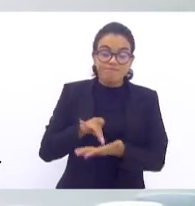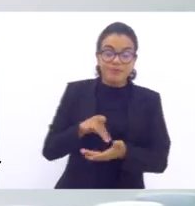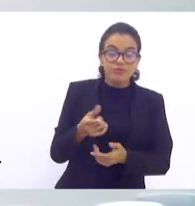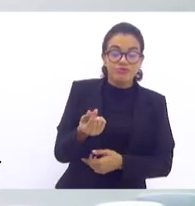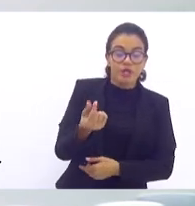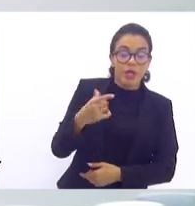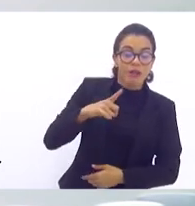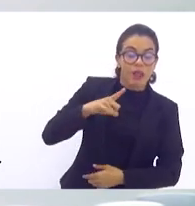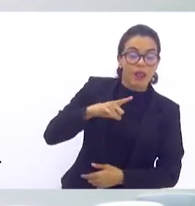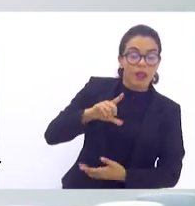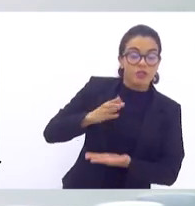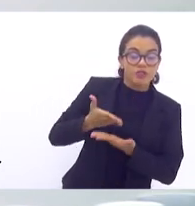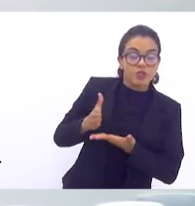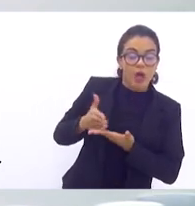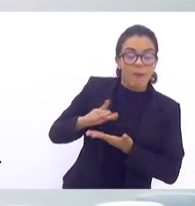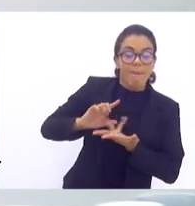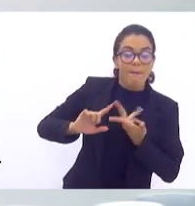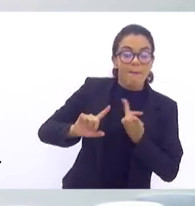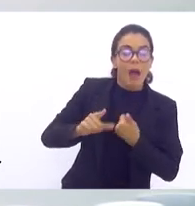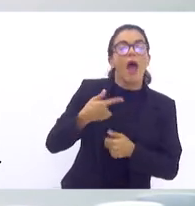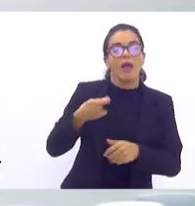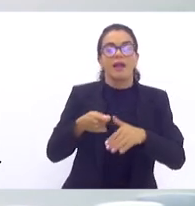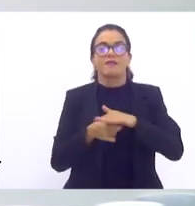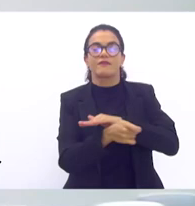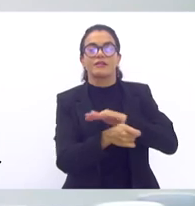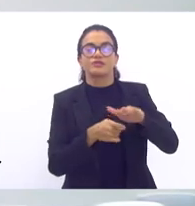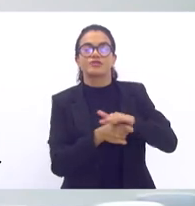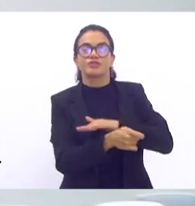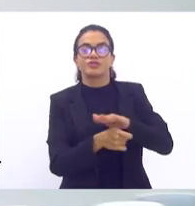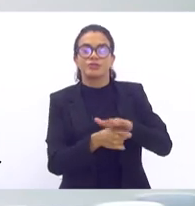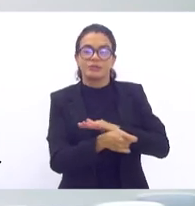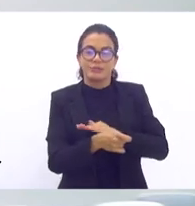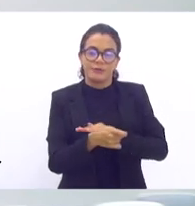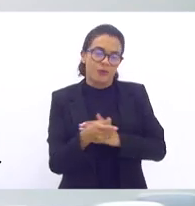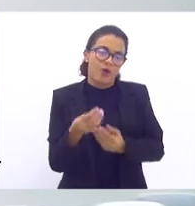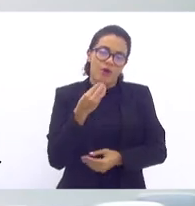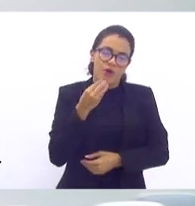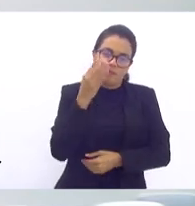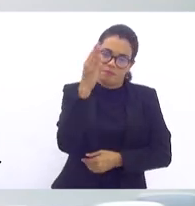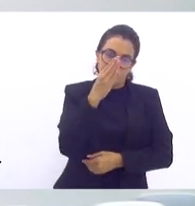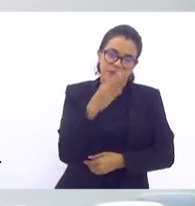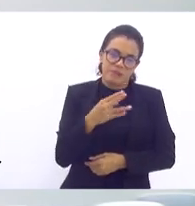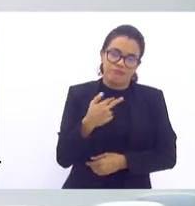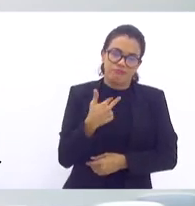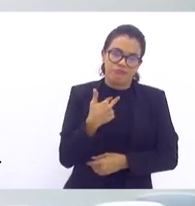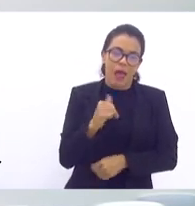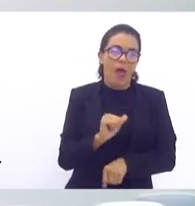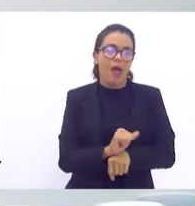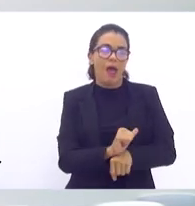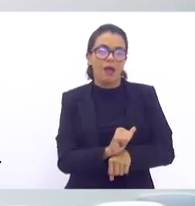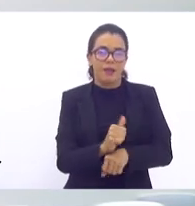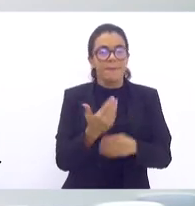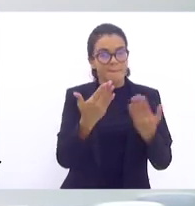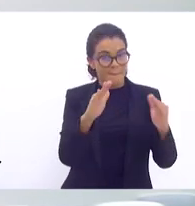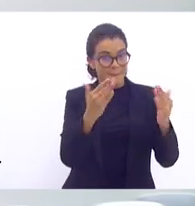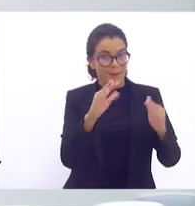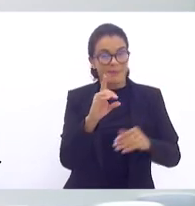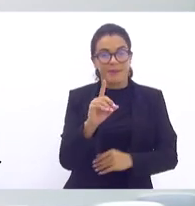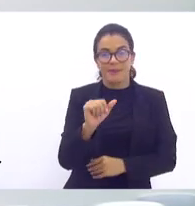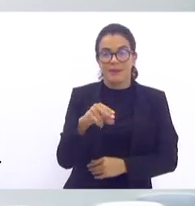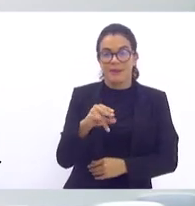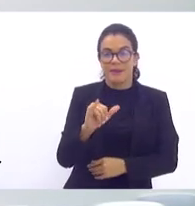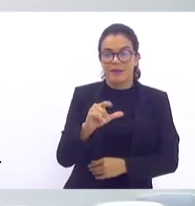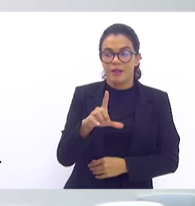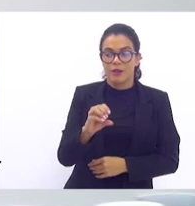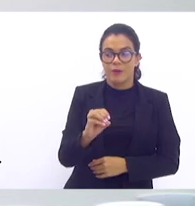vai pensar nos investimentos agora é óbvio que o Brasil não pode parar eu quero dar os parabéns ao Danilo porque